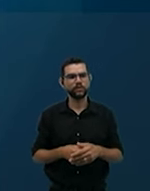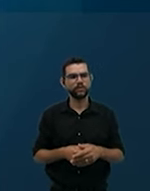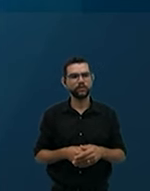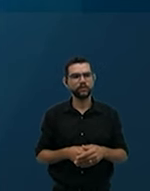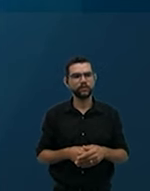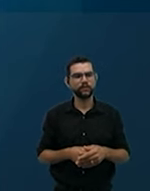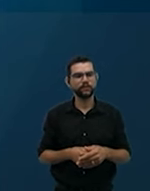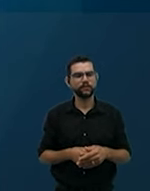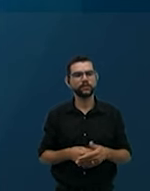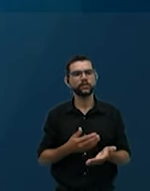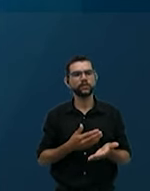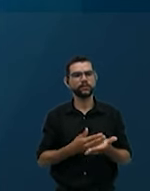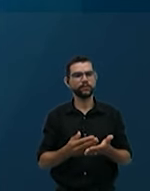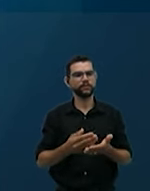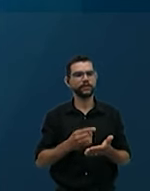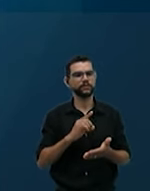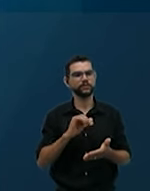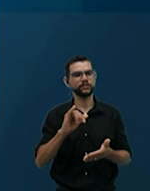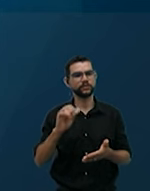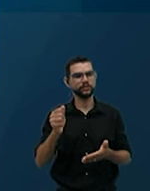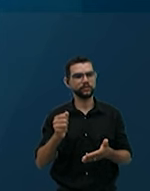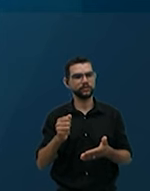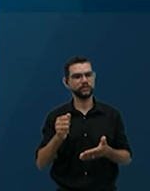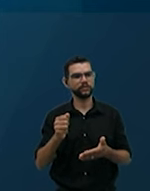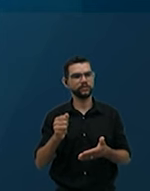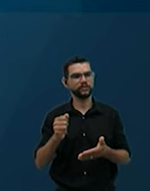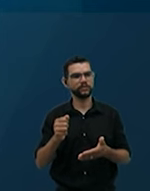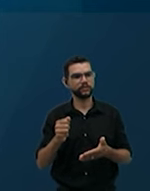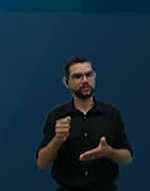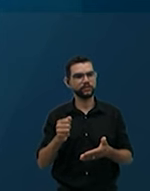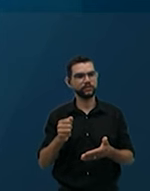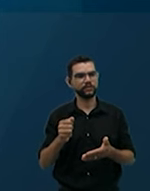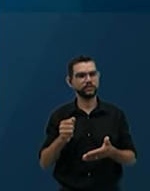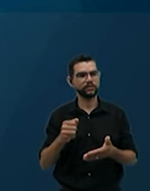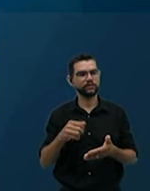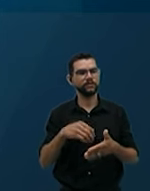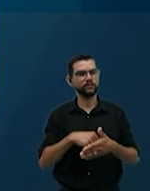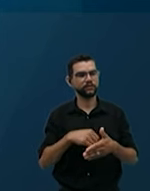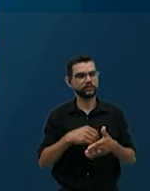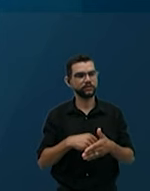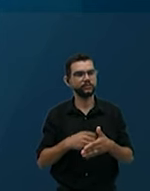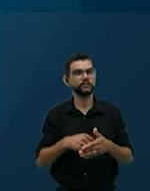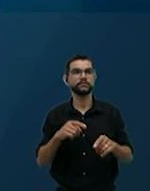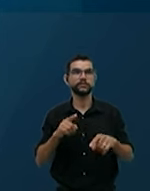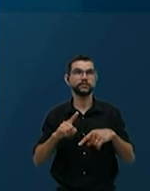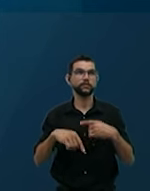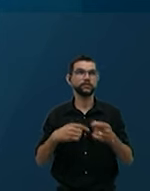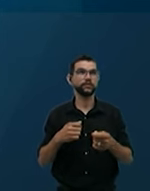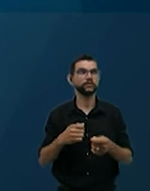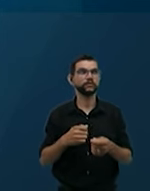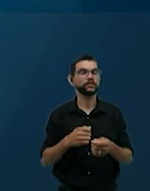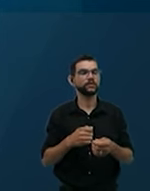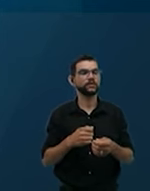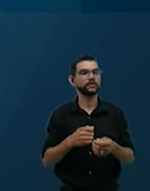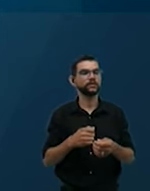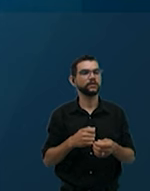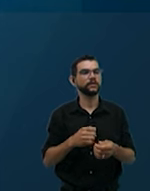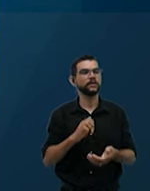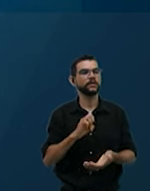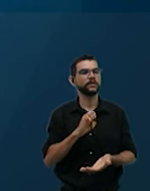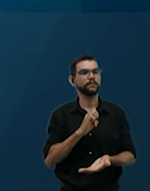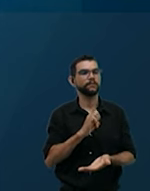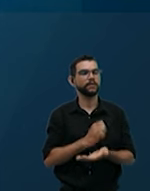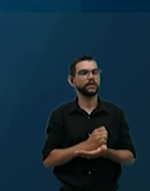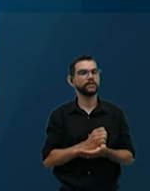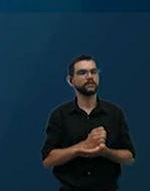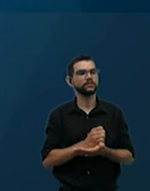2002. Opostos embargos declaratórios, como bem disse a procuradora Emiliana, eles foram